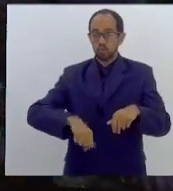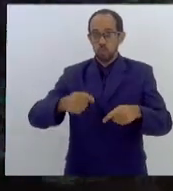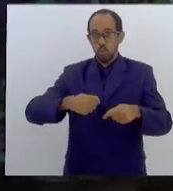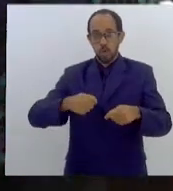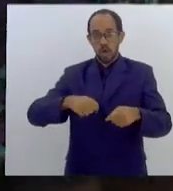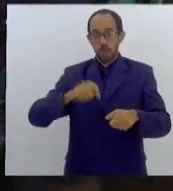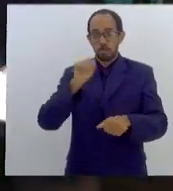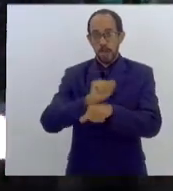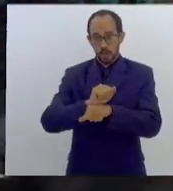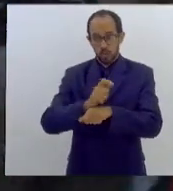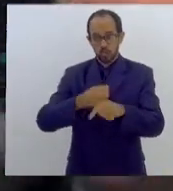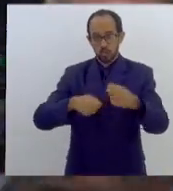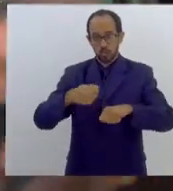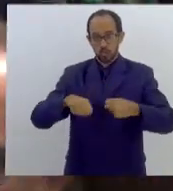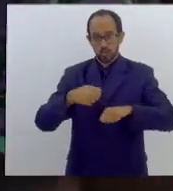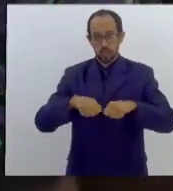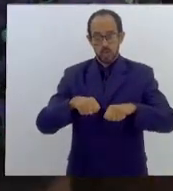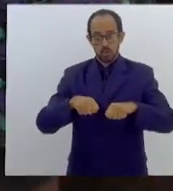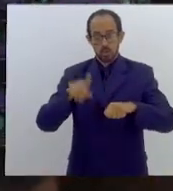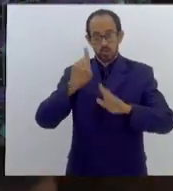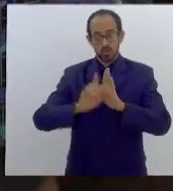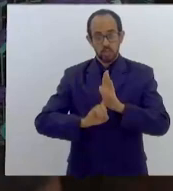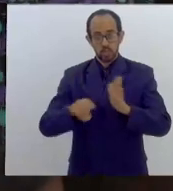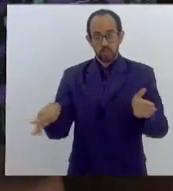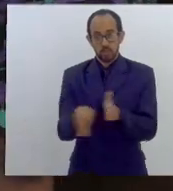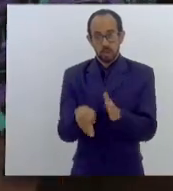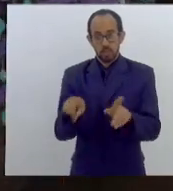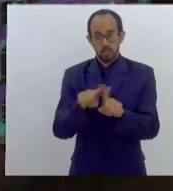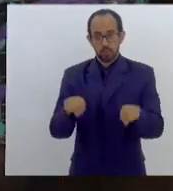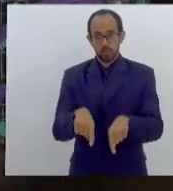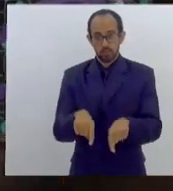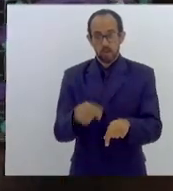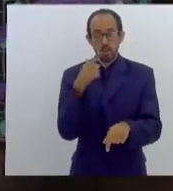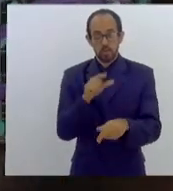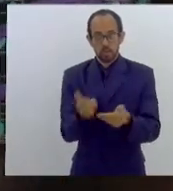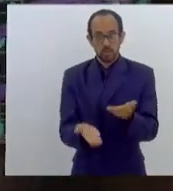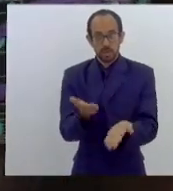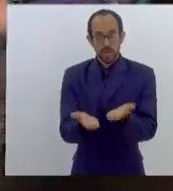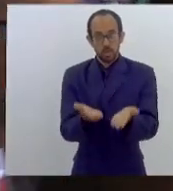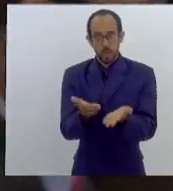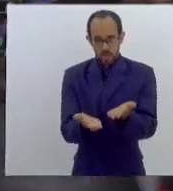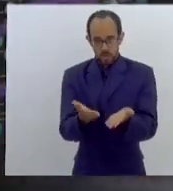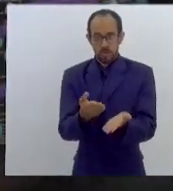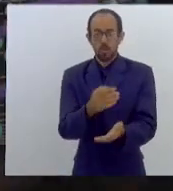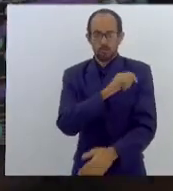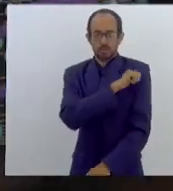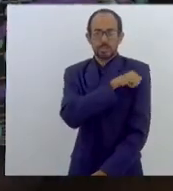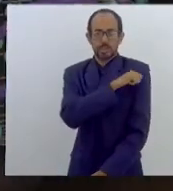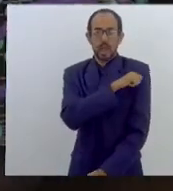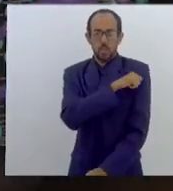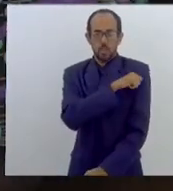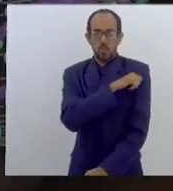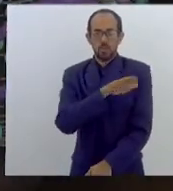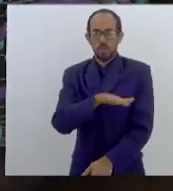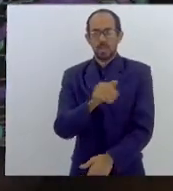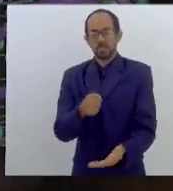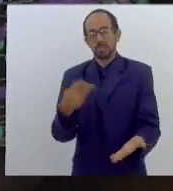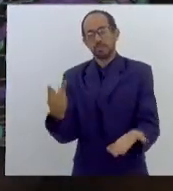do próprio direito do servidor, para perseguir o tal do equilíbrio fiscal. E o desequilíbrio